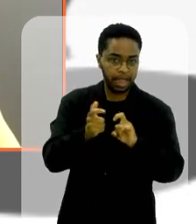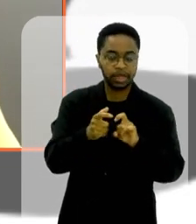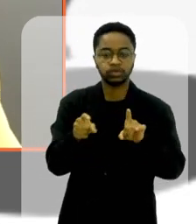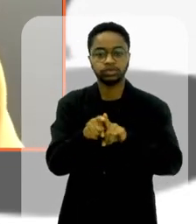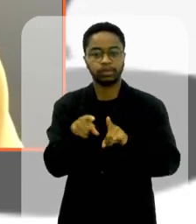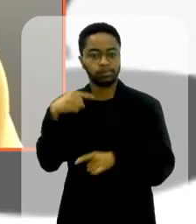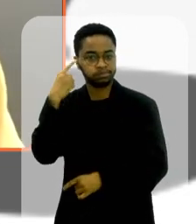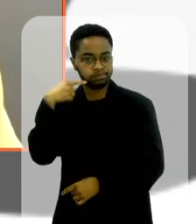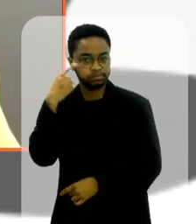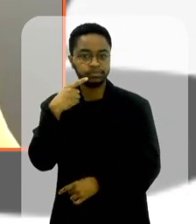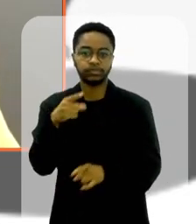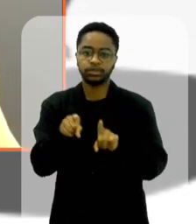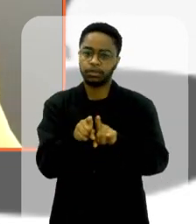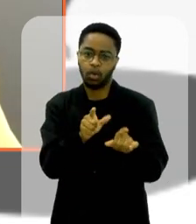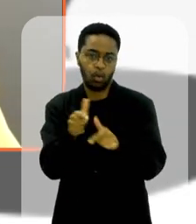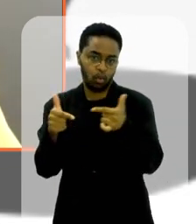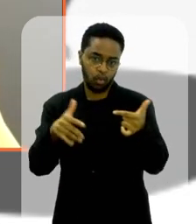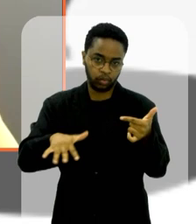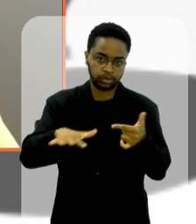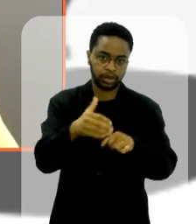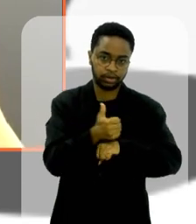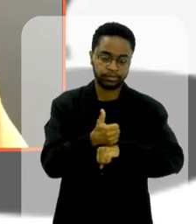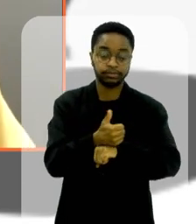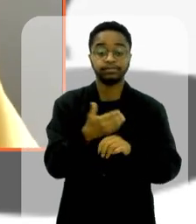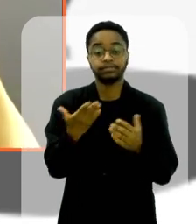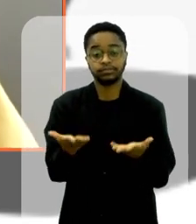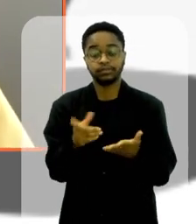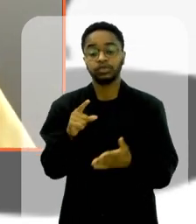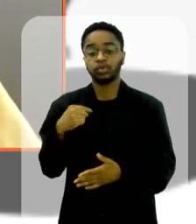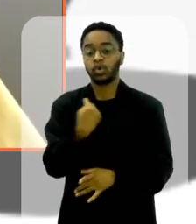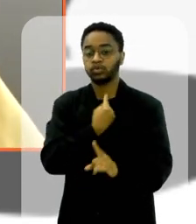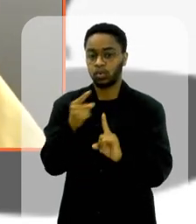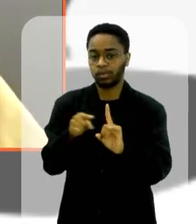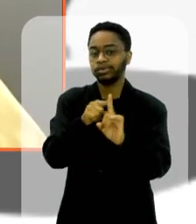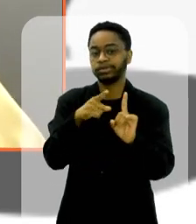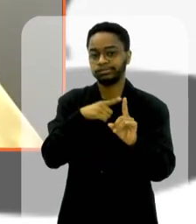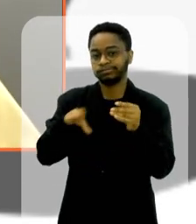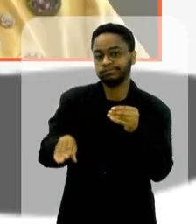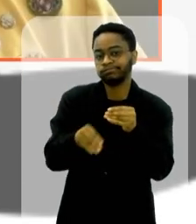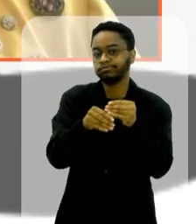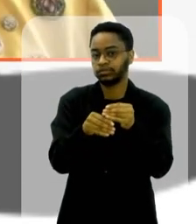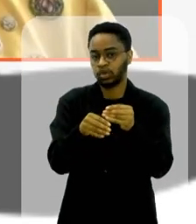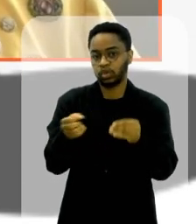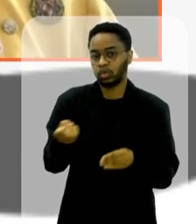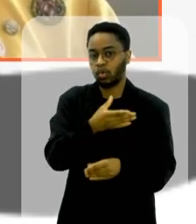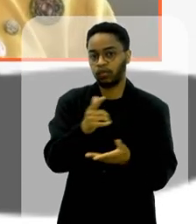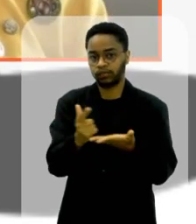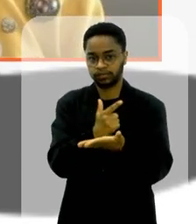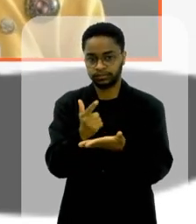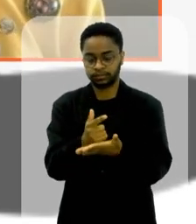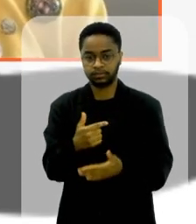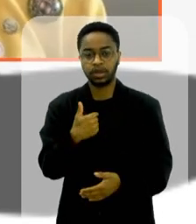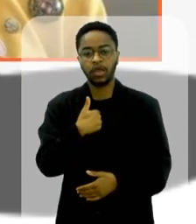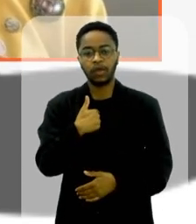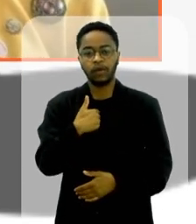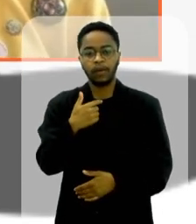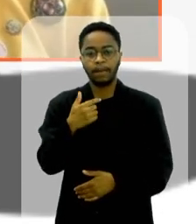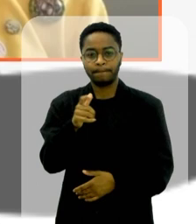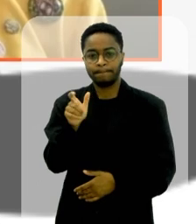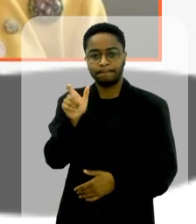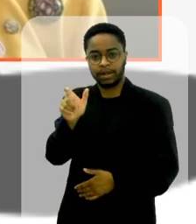médicos, dos advogados e tudo mais. Tudo isso a gente pretende incluir nesse livro nosso. Olha, peguei aqui,